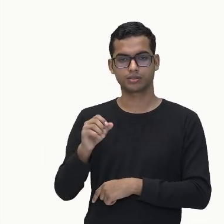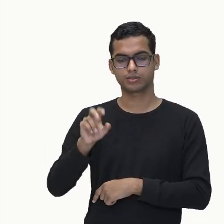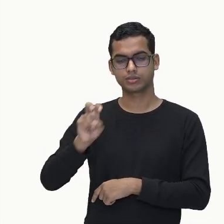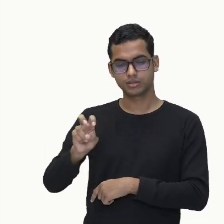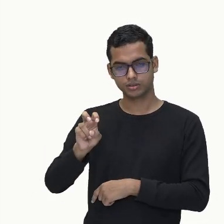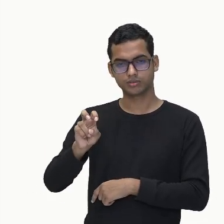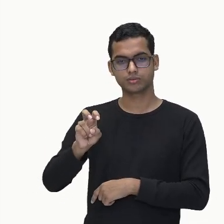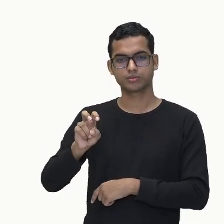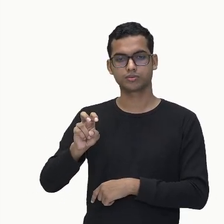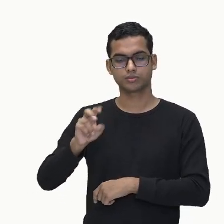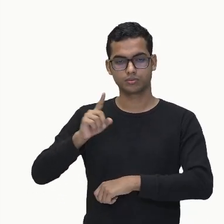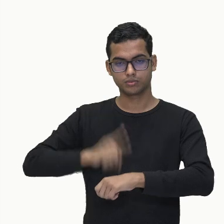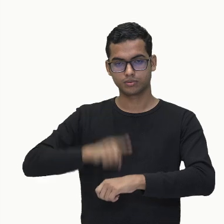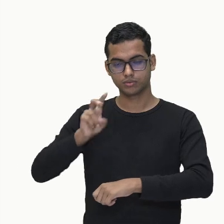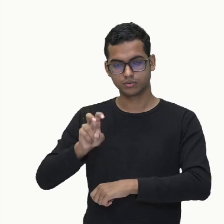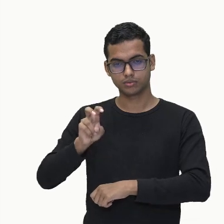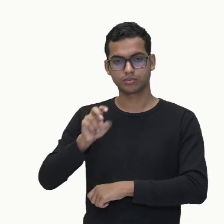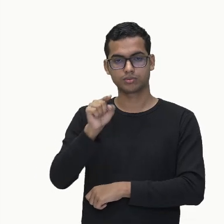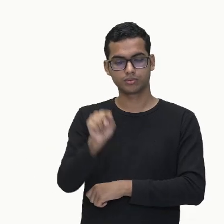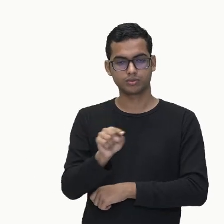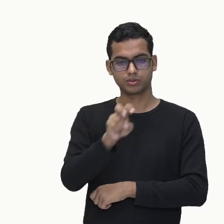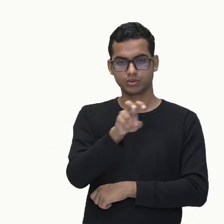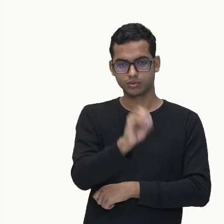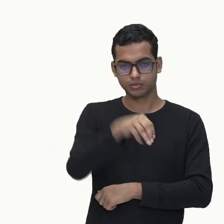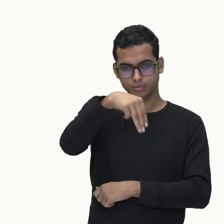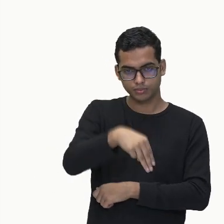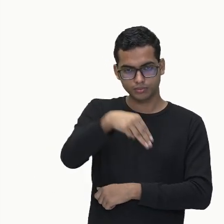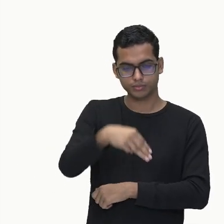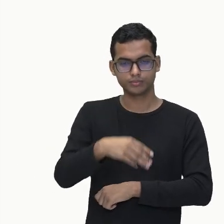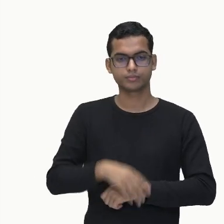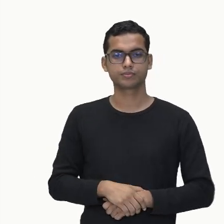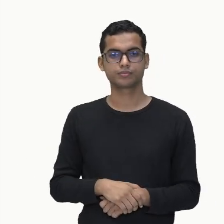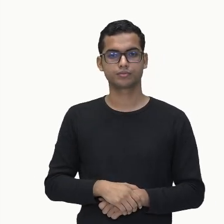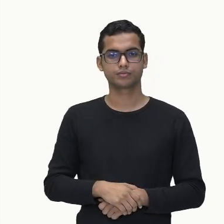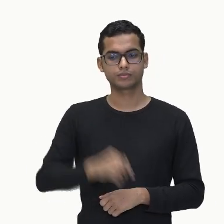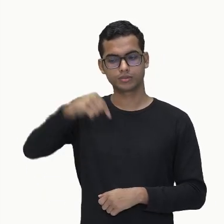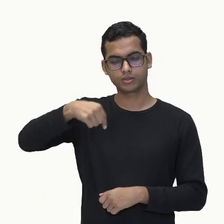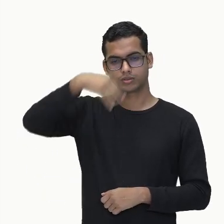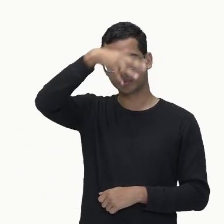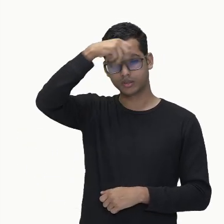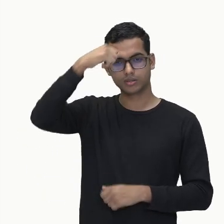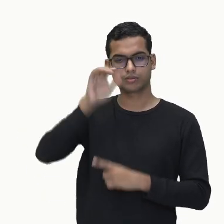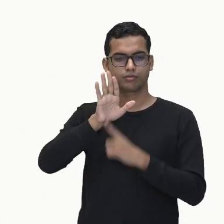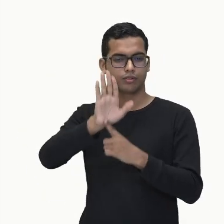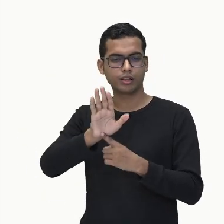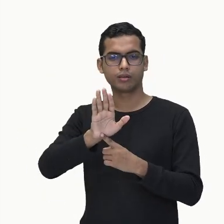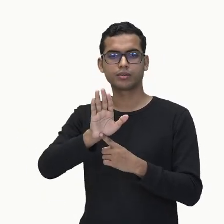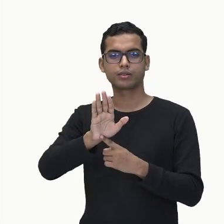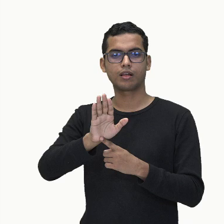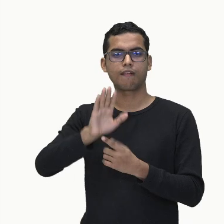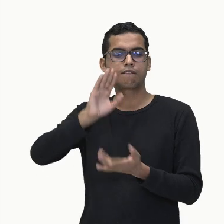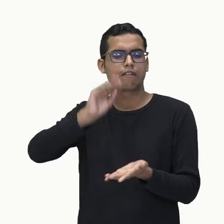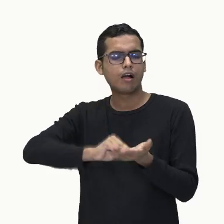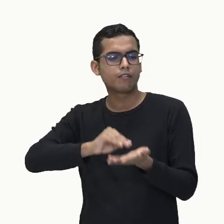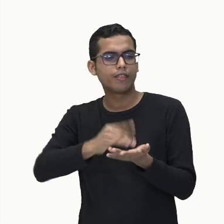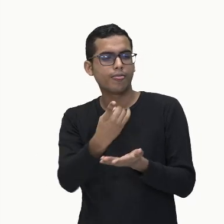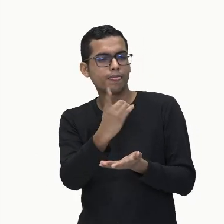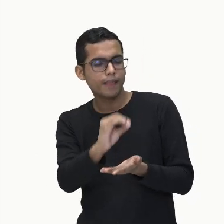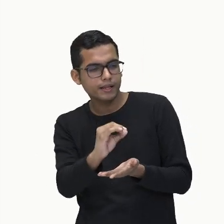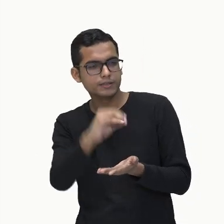ou seja faltam 10 para 6 aqui no Brasil Falamos assim né pautam no espanhol não 6 Men